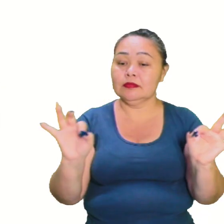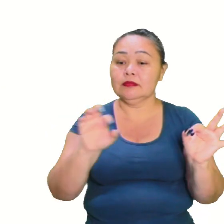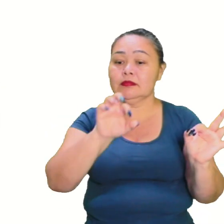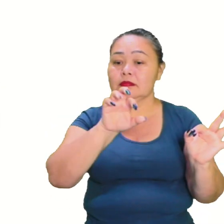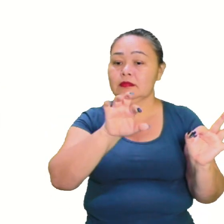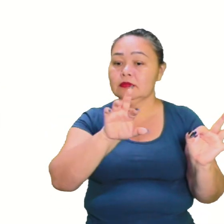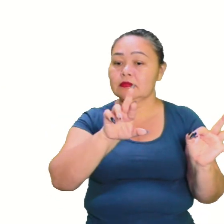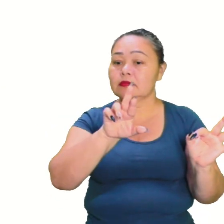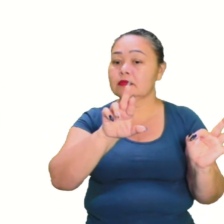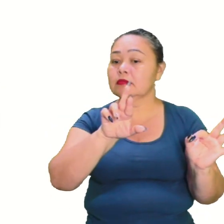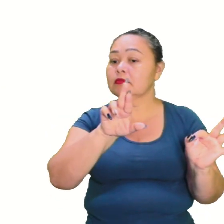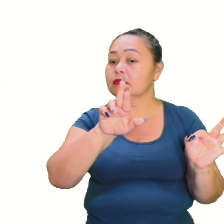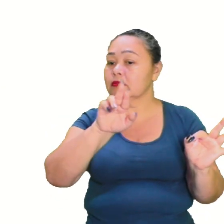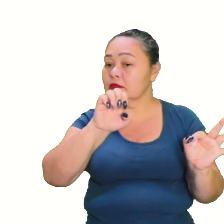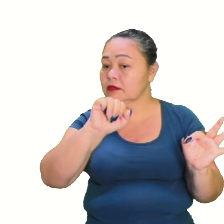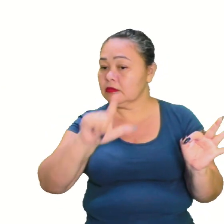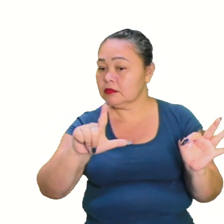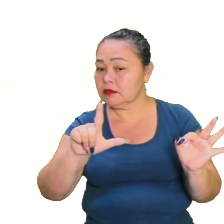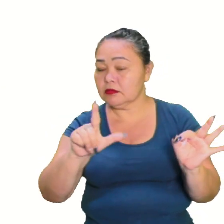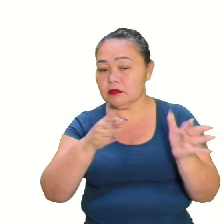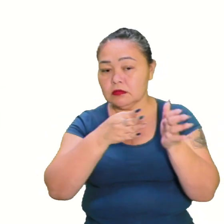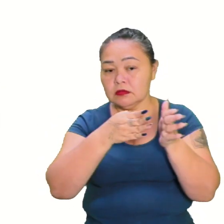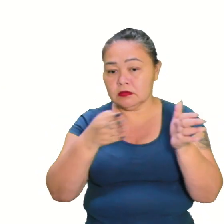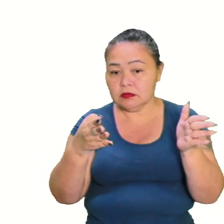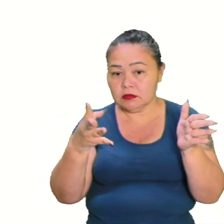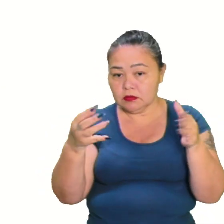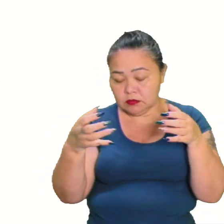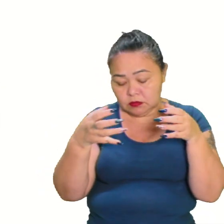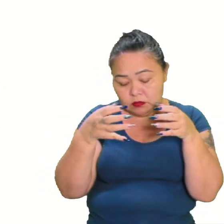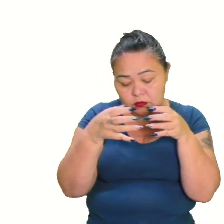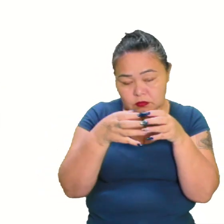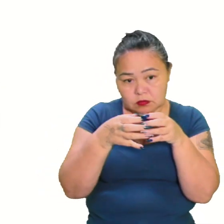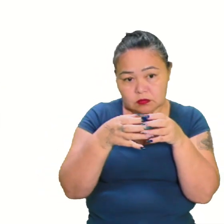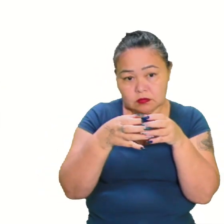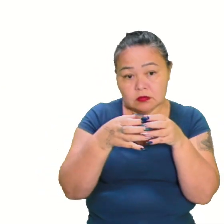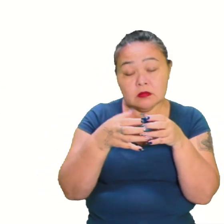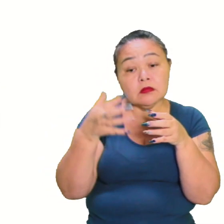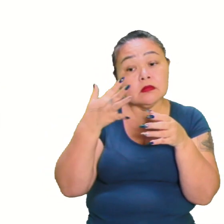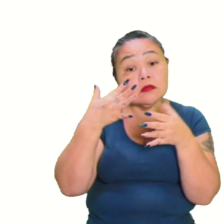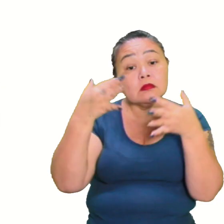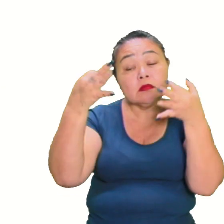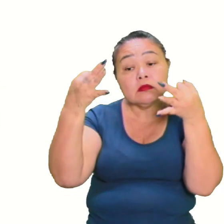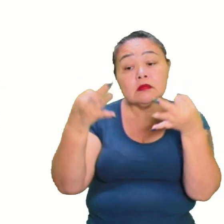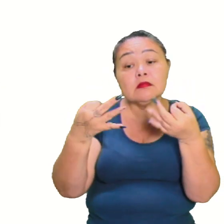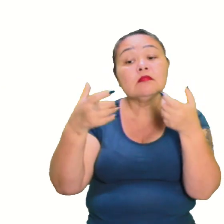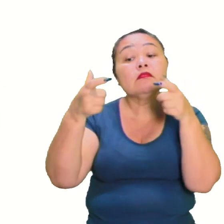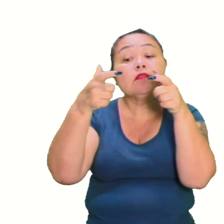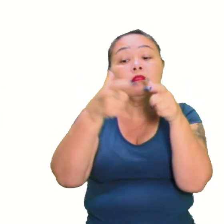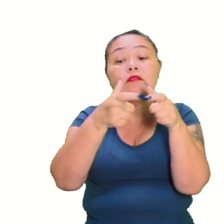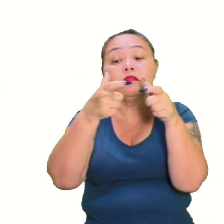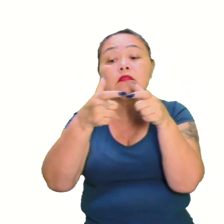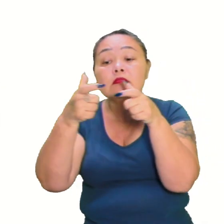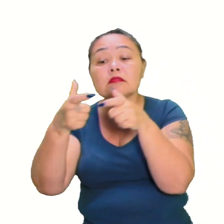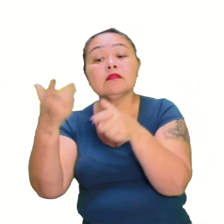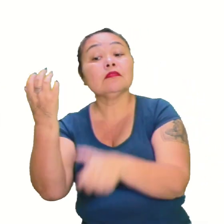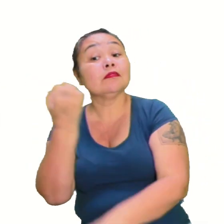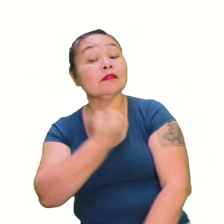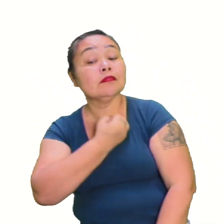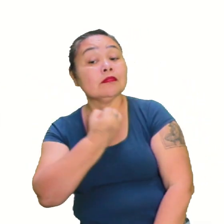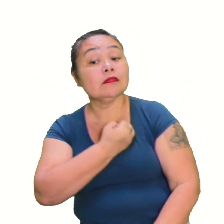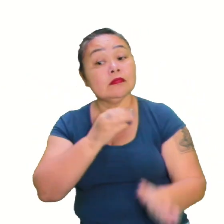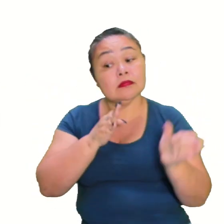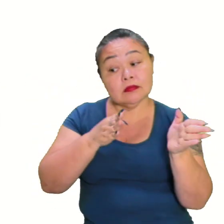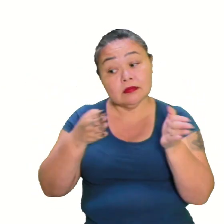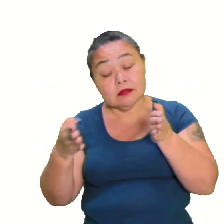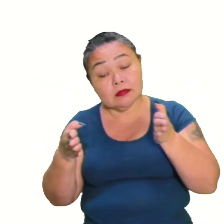real. Então, gente, o nosso intervalo são subconjuntos e a gente vai ver direitinho onde estão os nossos números